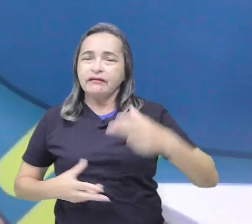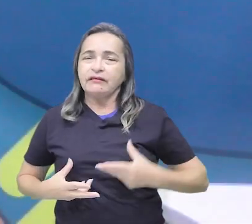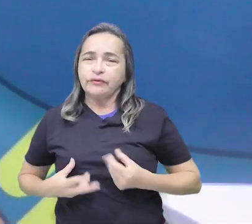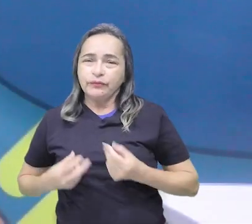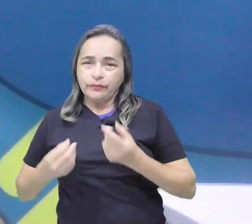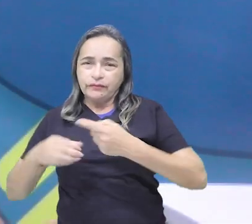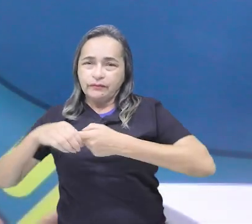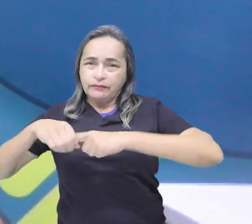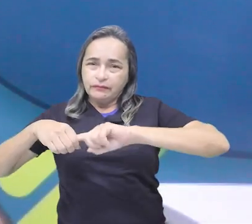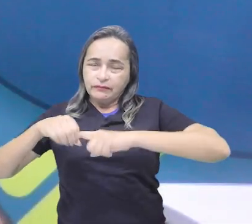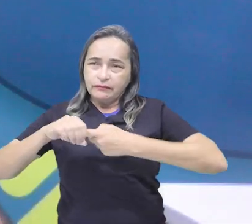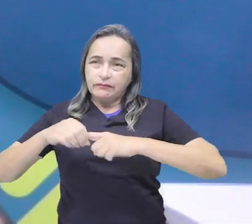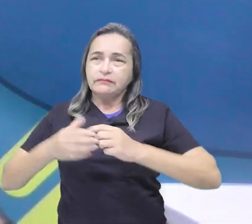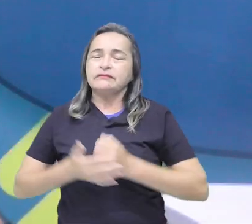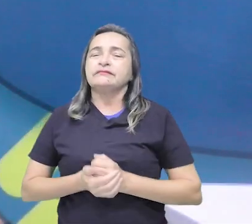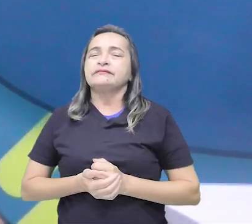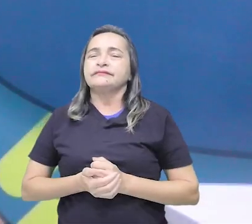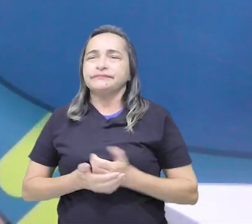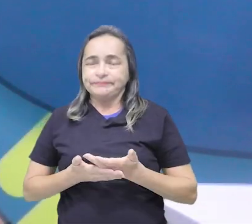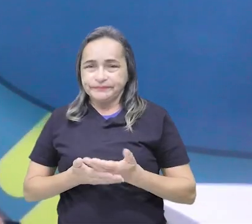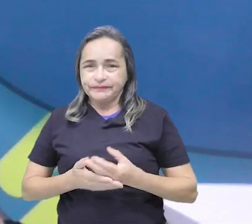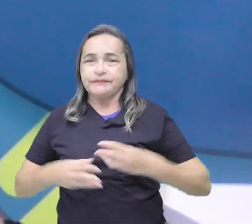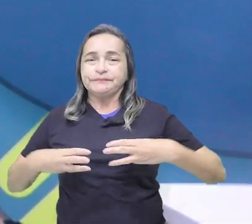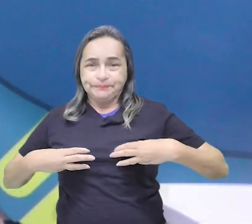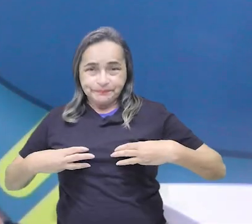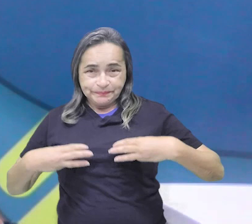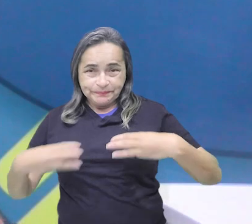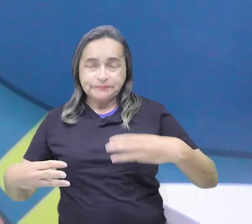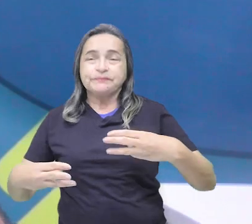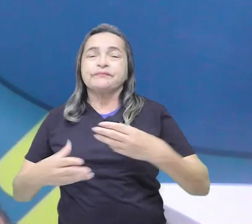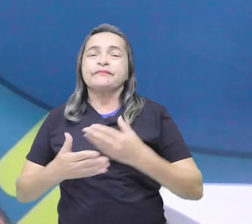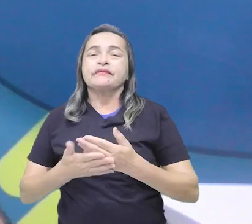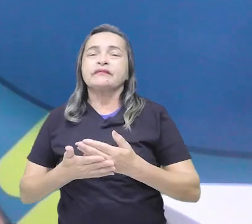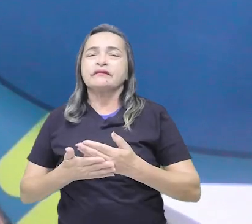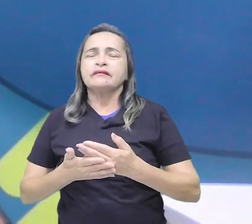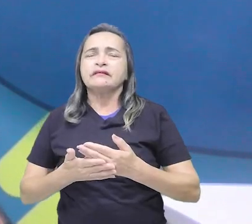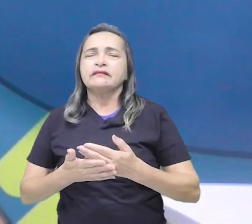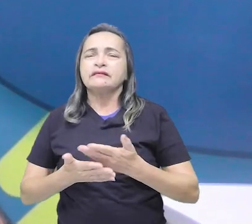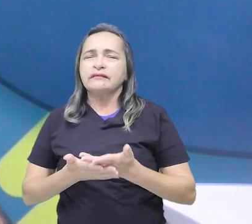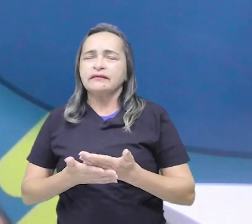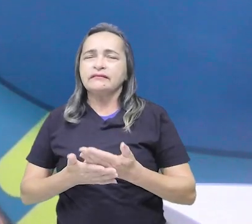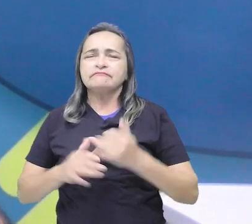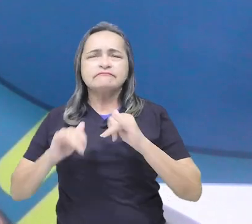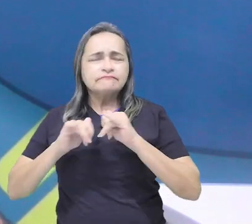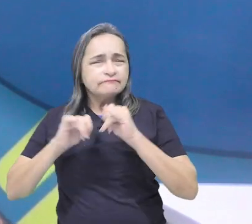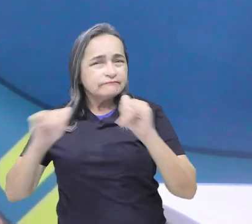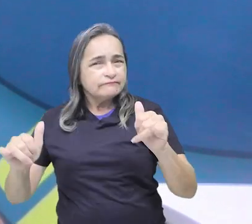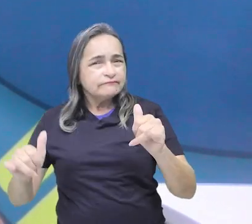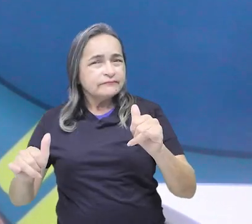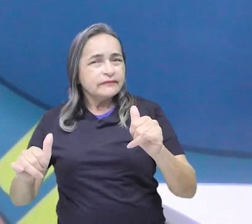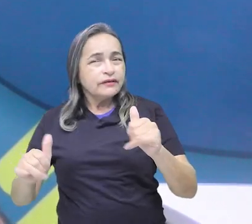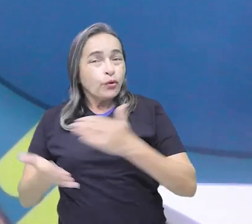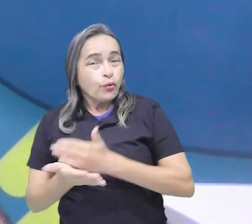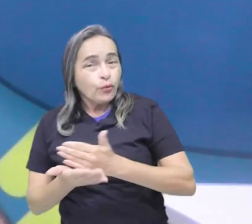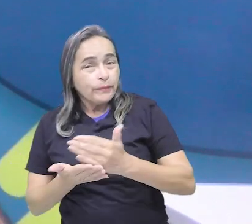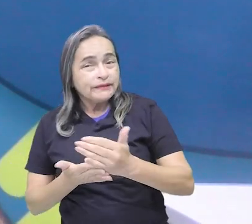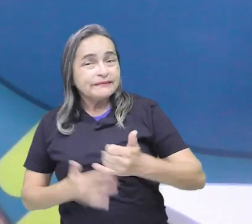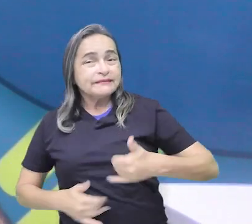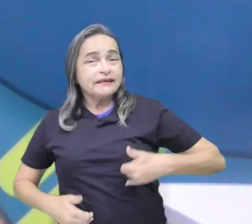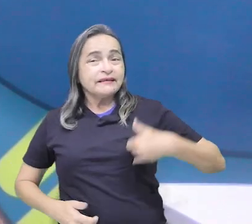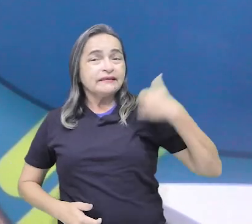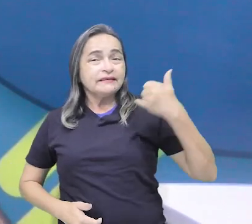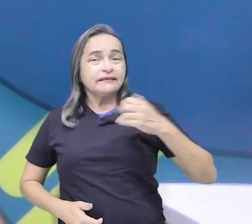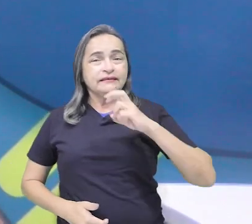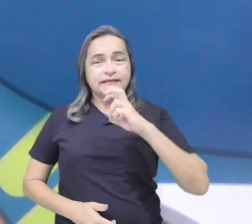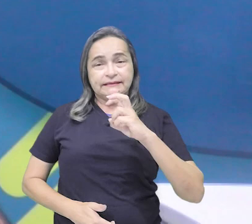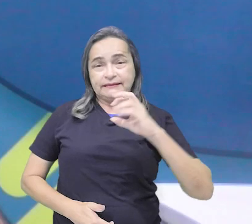pertinente. O Ministério da Saúde, ele recomenda a partir dos 50 anos de idade, tá bom? Essa faixa é